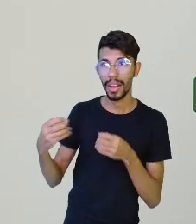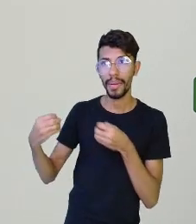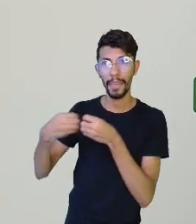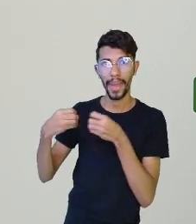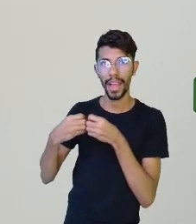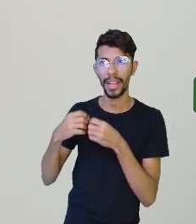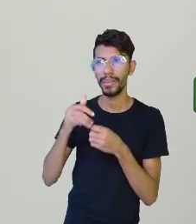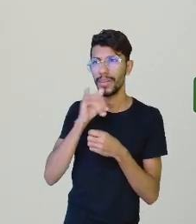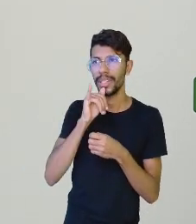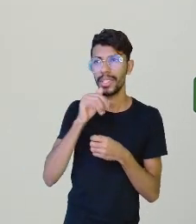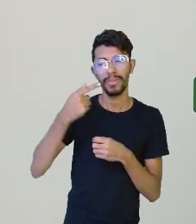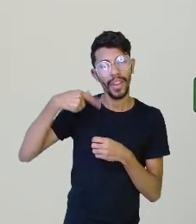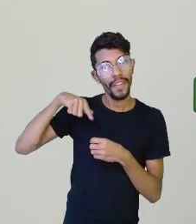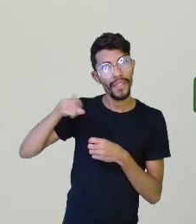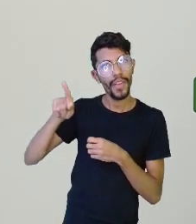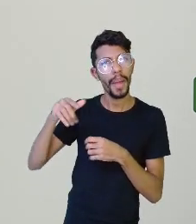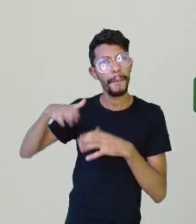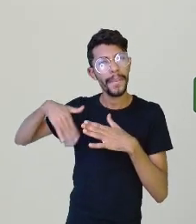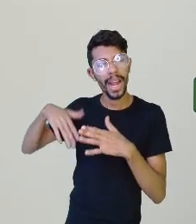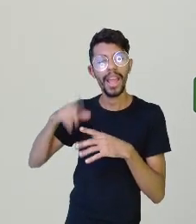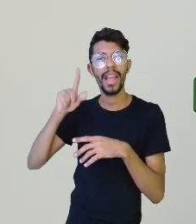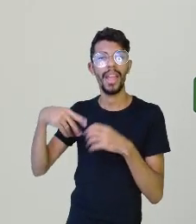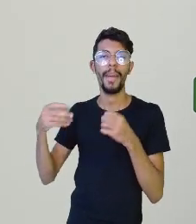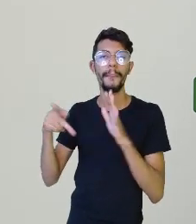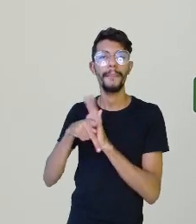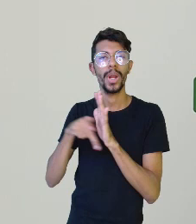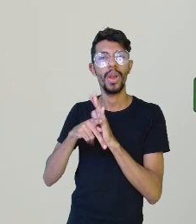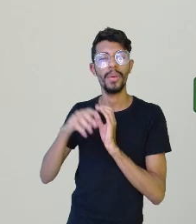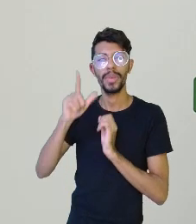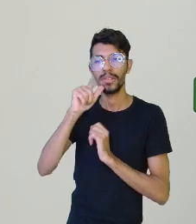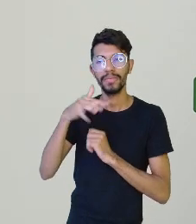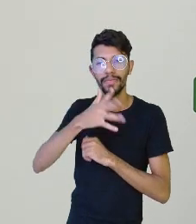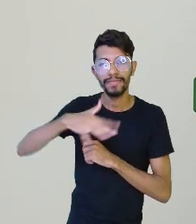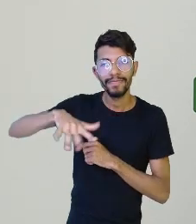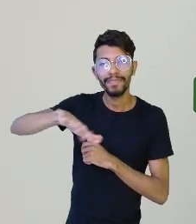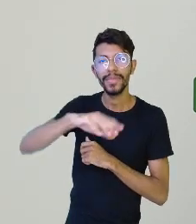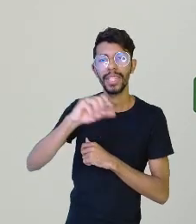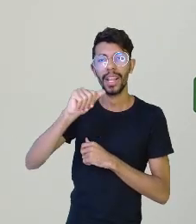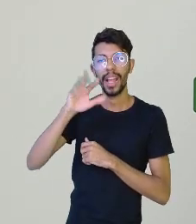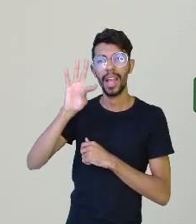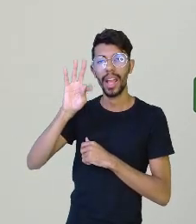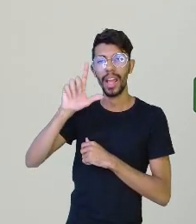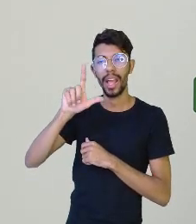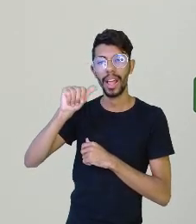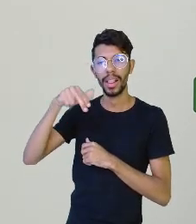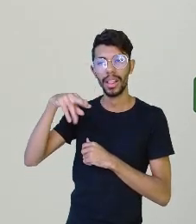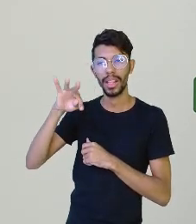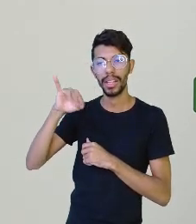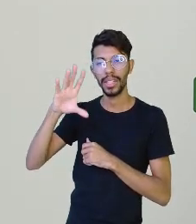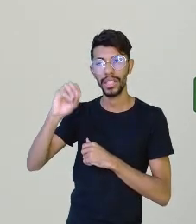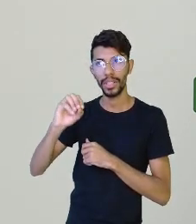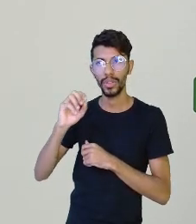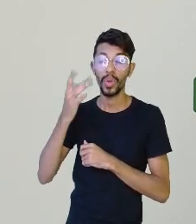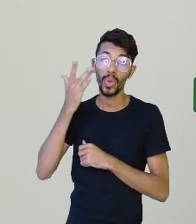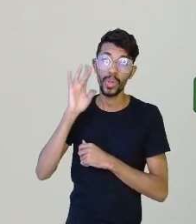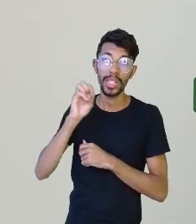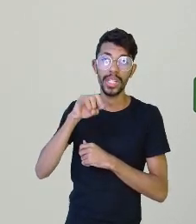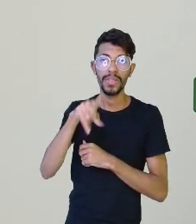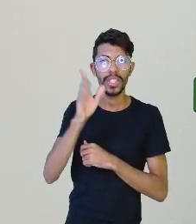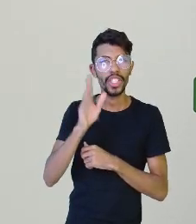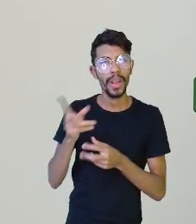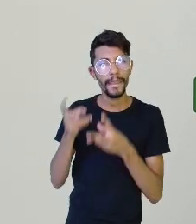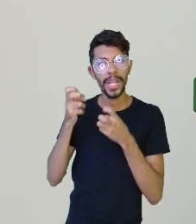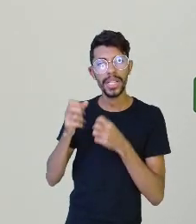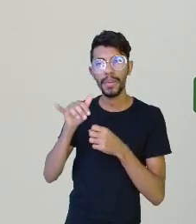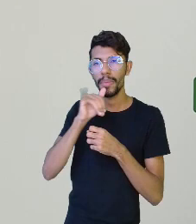praia, não é? É o Oceano Atlântico. Então, ali, não sei se você já percebeu a formação de nuvens acima do mar. É a